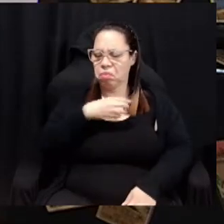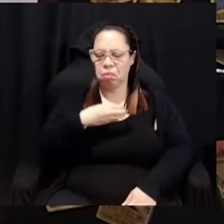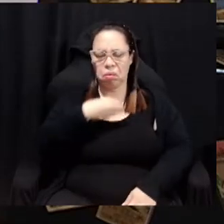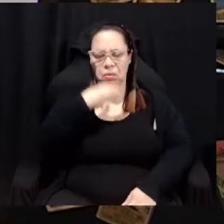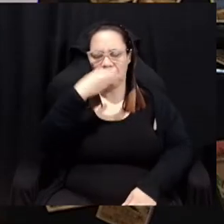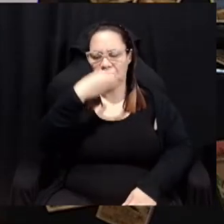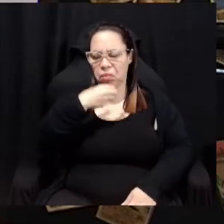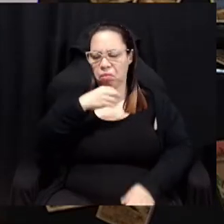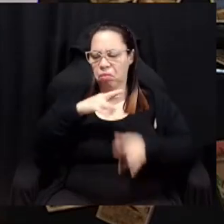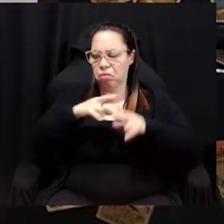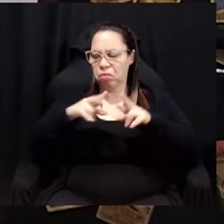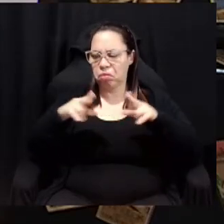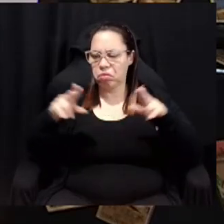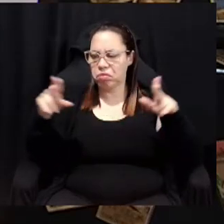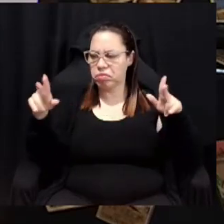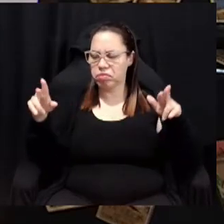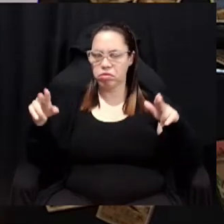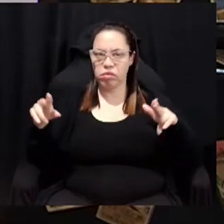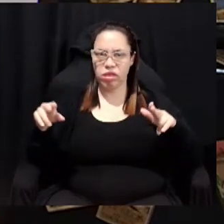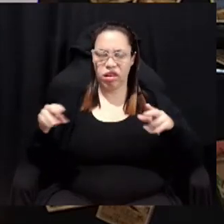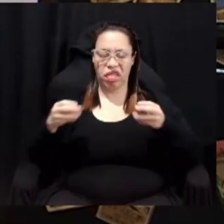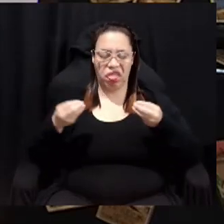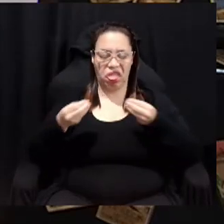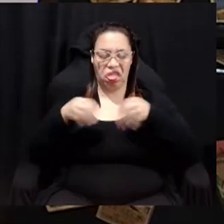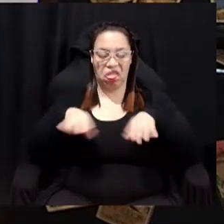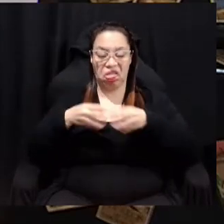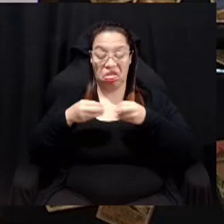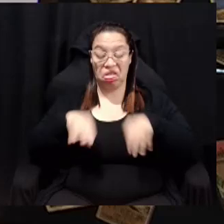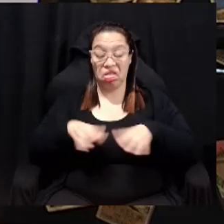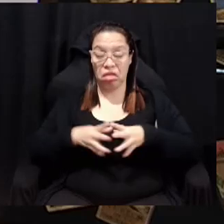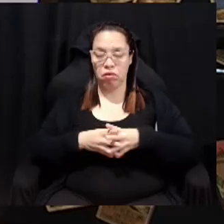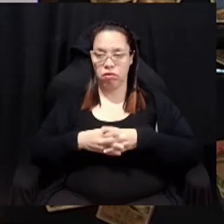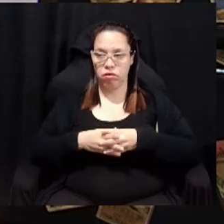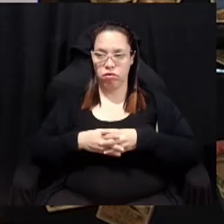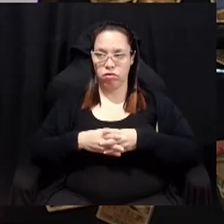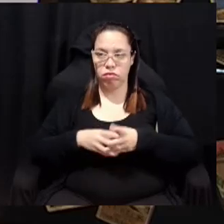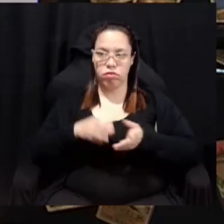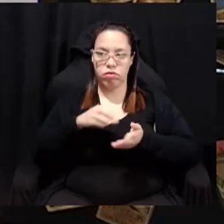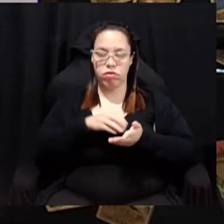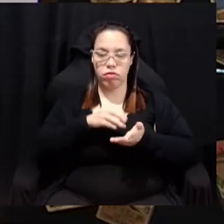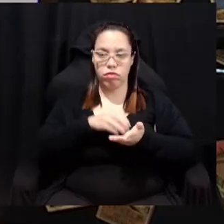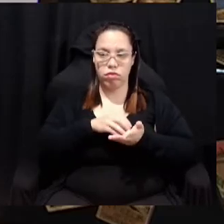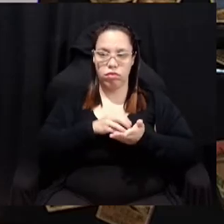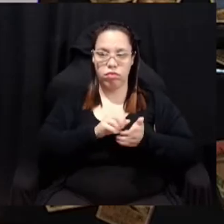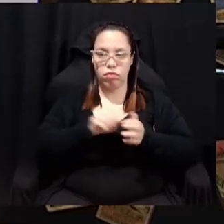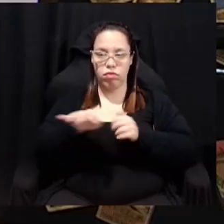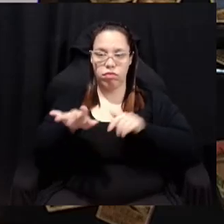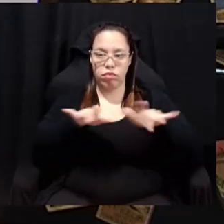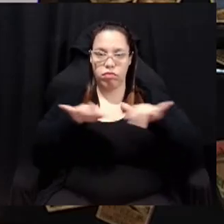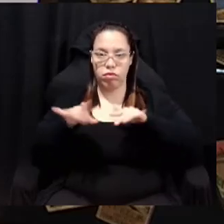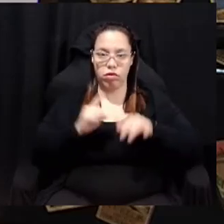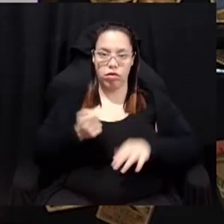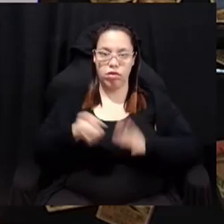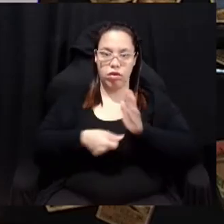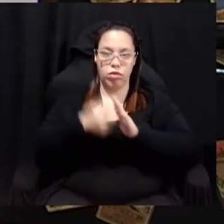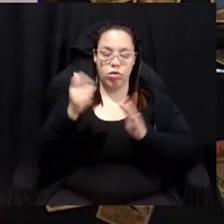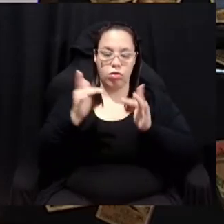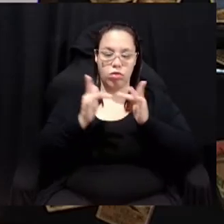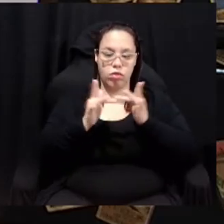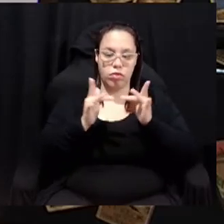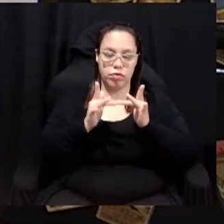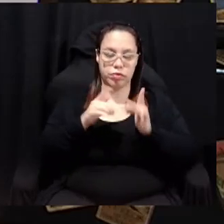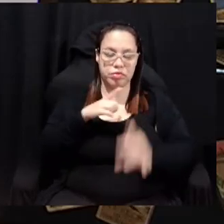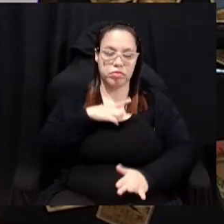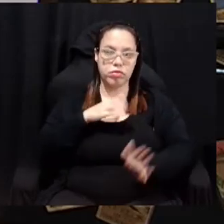e toneladas eram desperdiçadas ainda no centro de distribuição, que foi o nosso primeiro contato. E tínhamos muito acesso